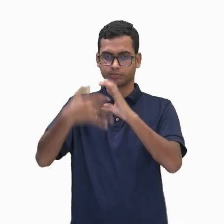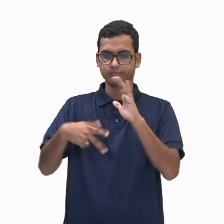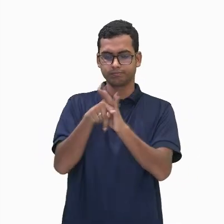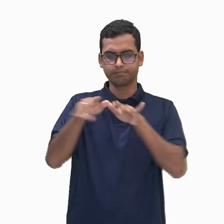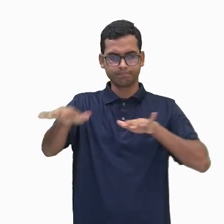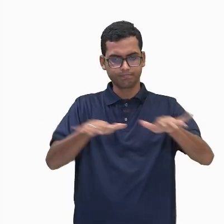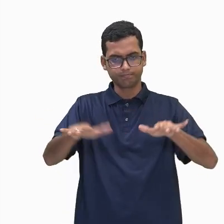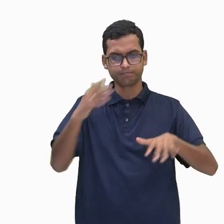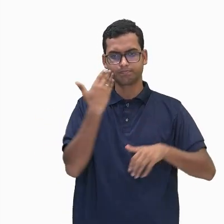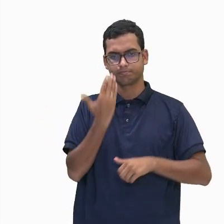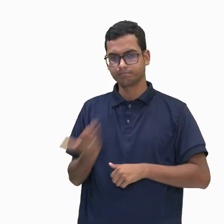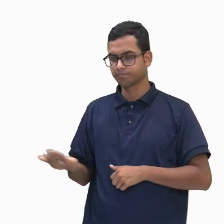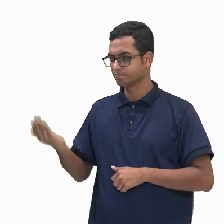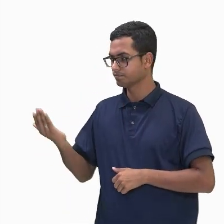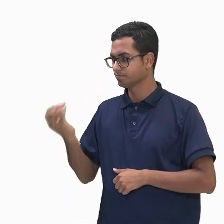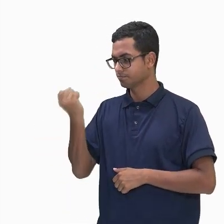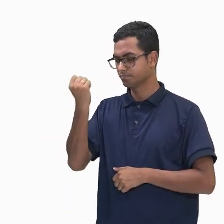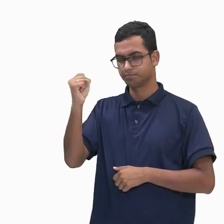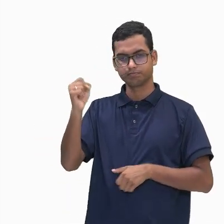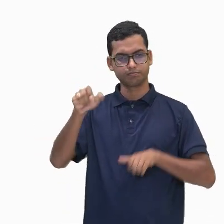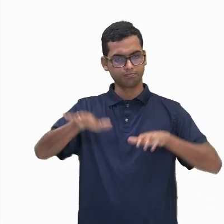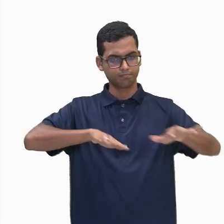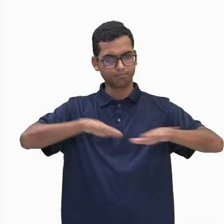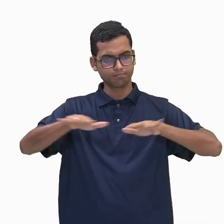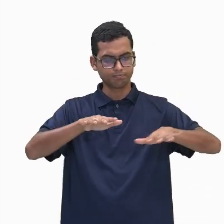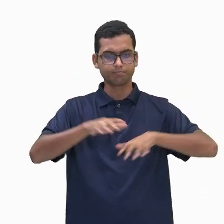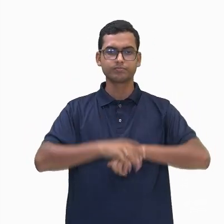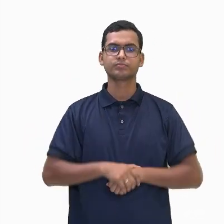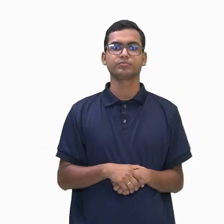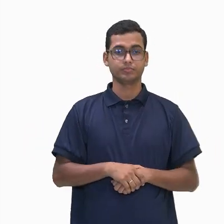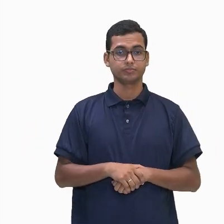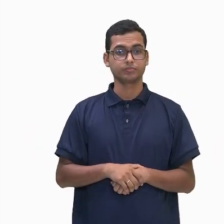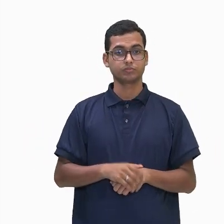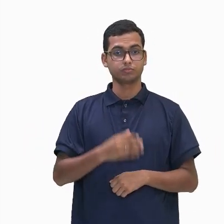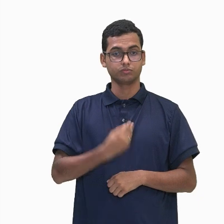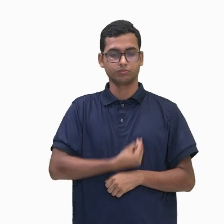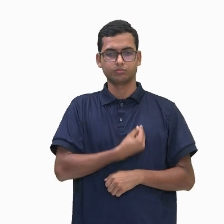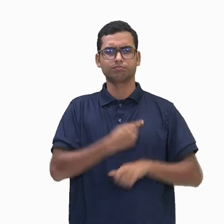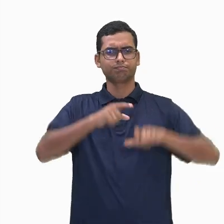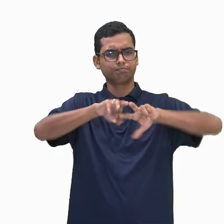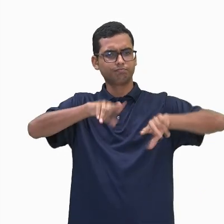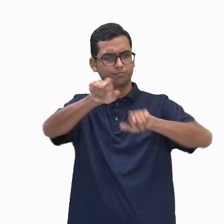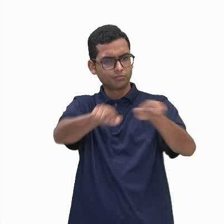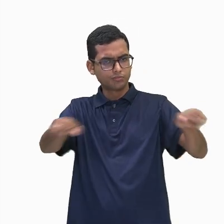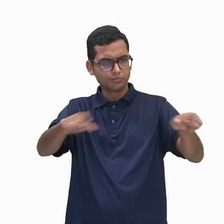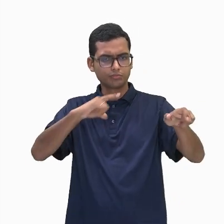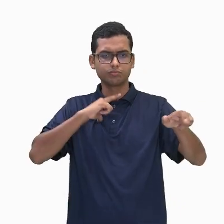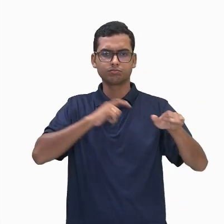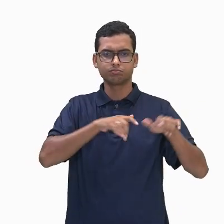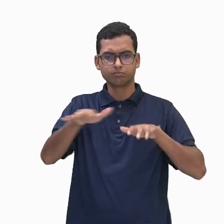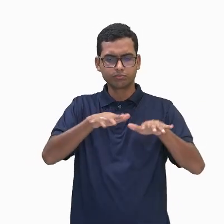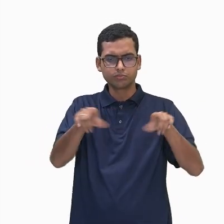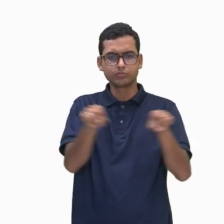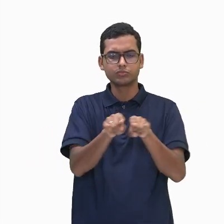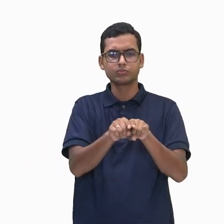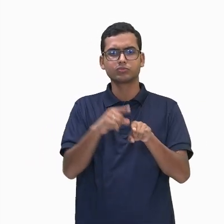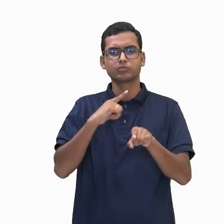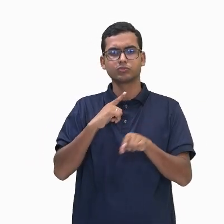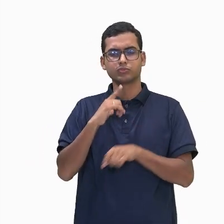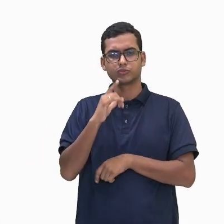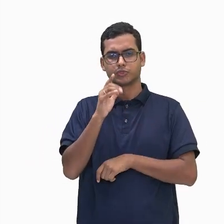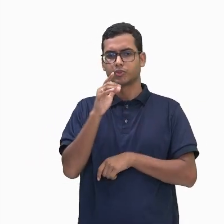movimento. Os seres vivos eles realizam deslocamentos e movimentos internos, mesmo que sutis,